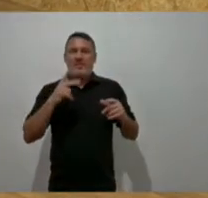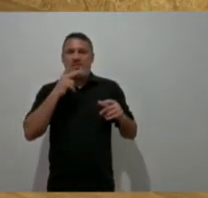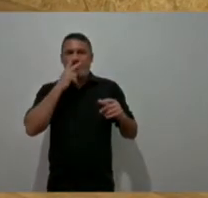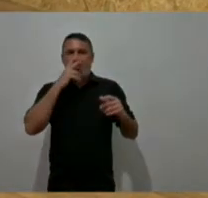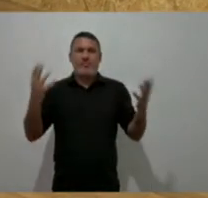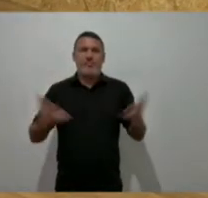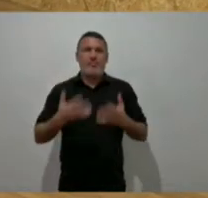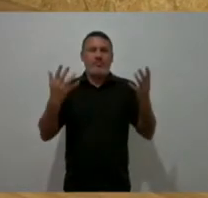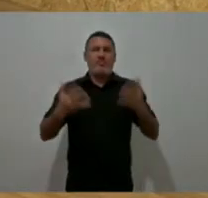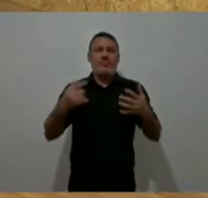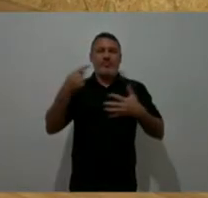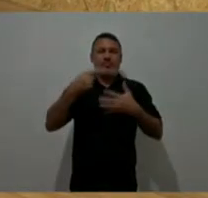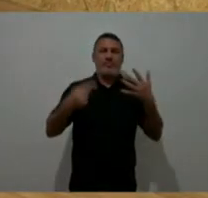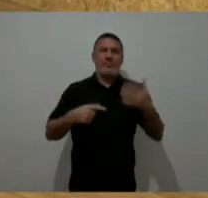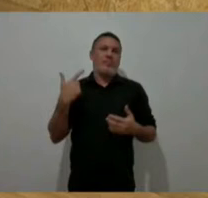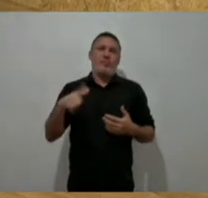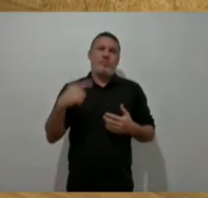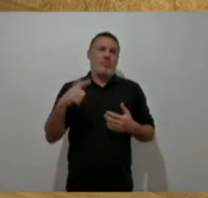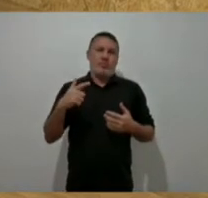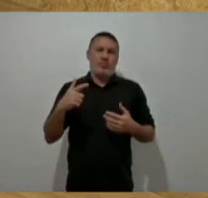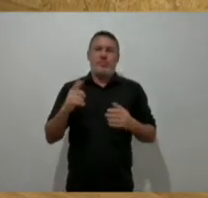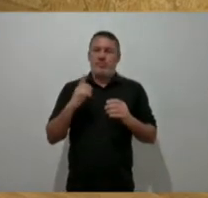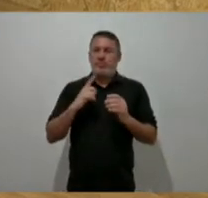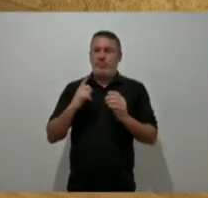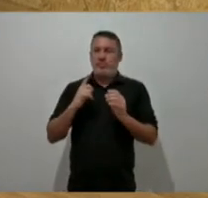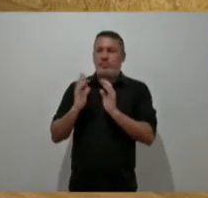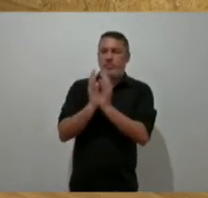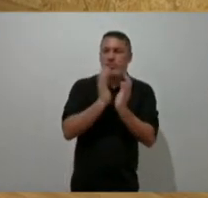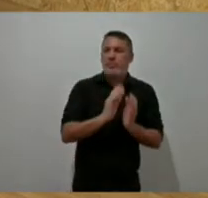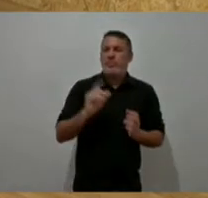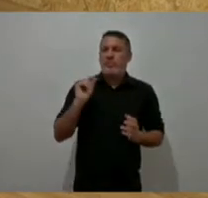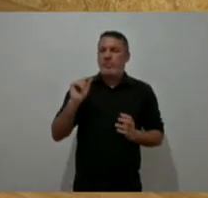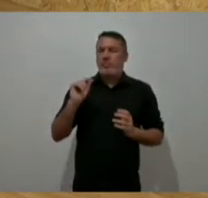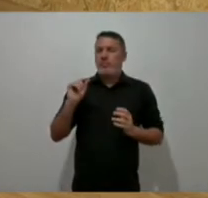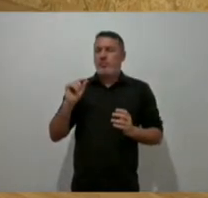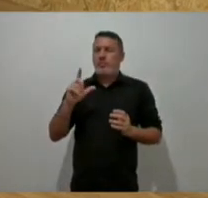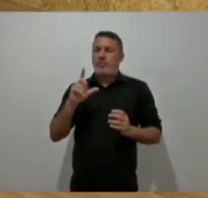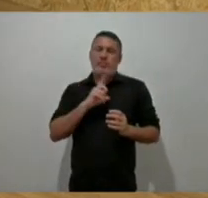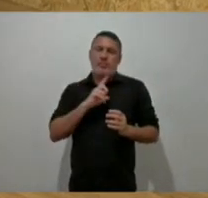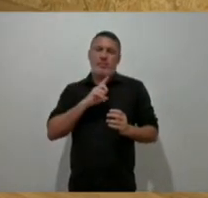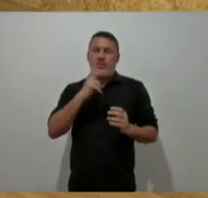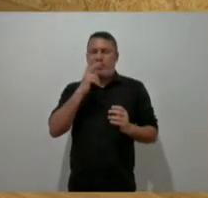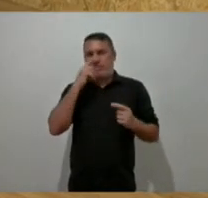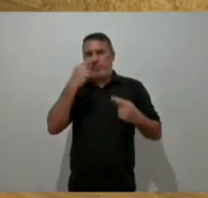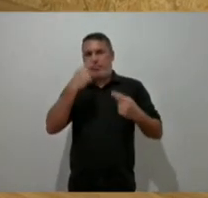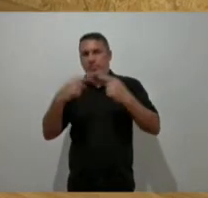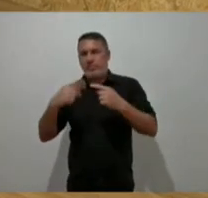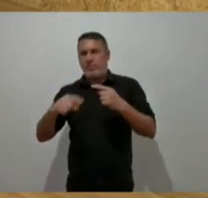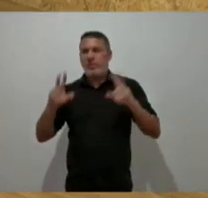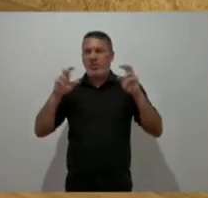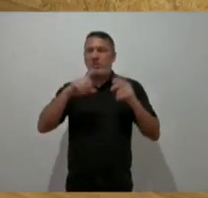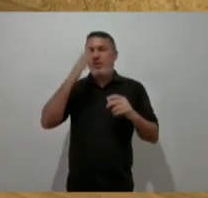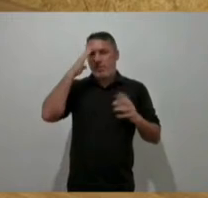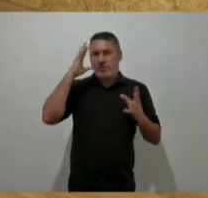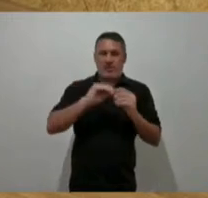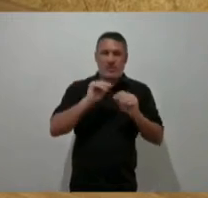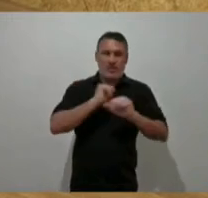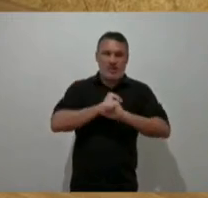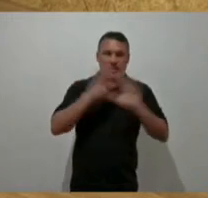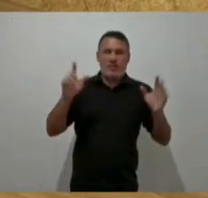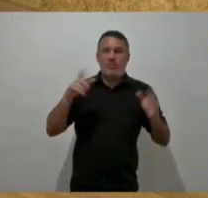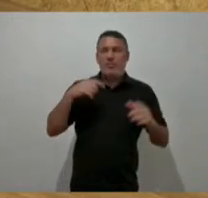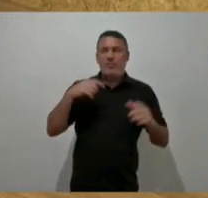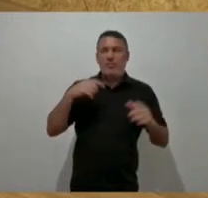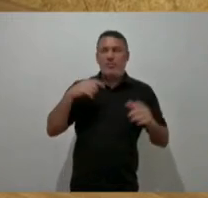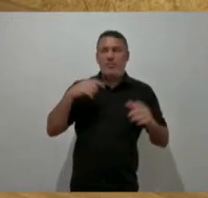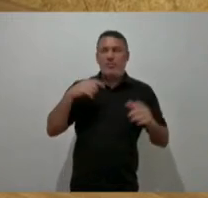algo que as pessoas deveriam ficar distantes, enfim, por algum motivo que não dá para a gente entender. Eu queria que você dissesse como é que está essa modernização dessa